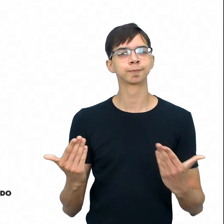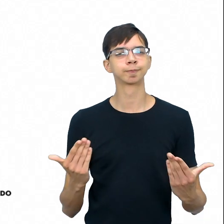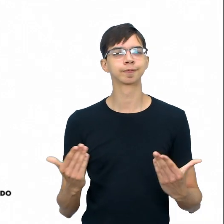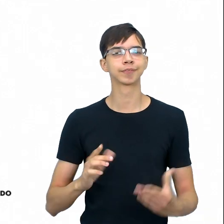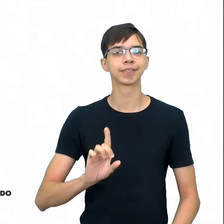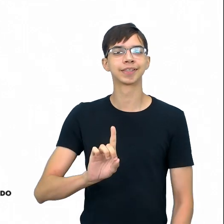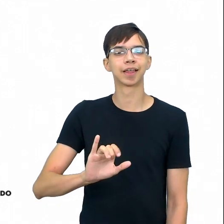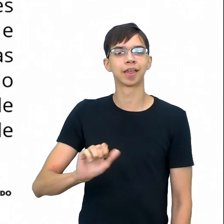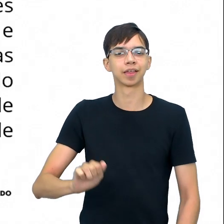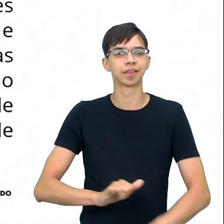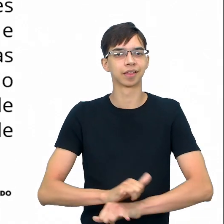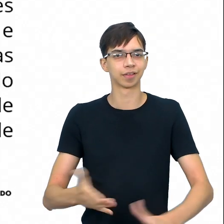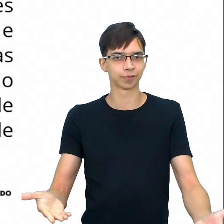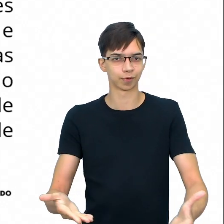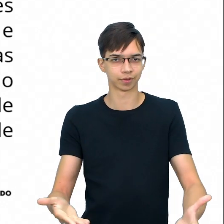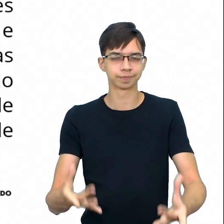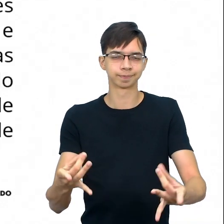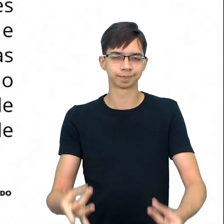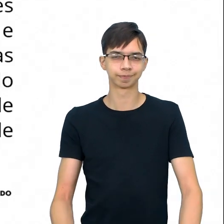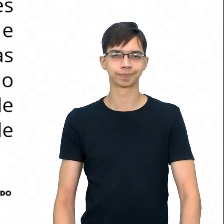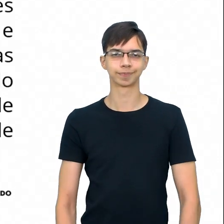Déia.